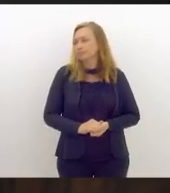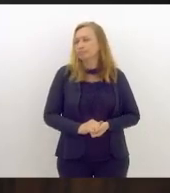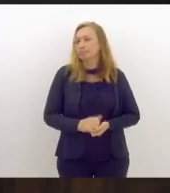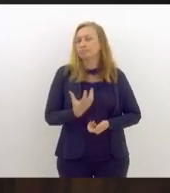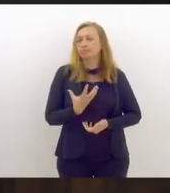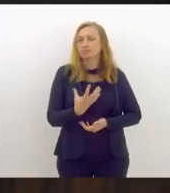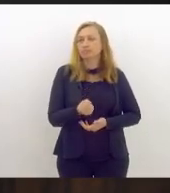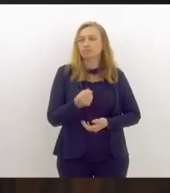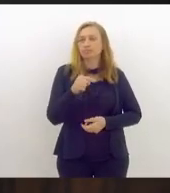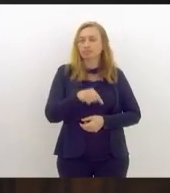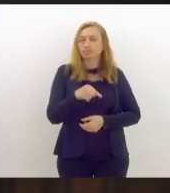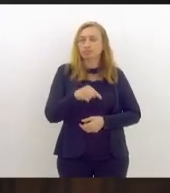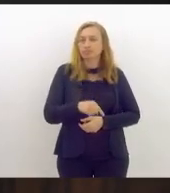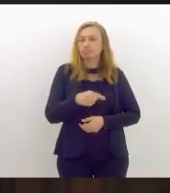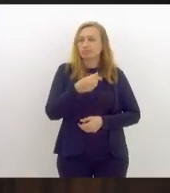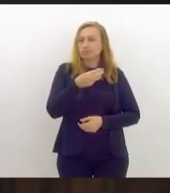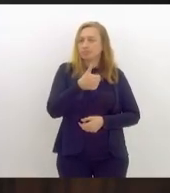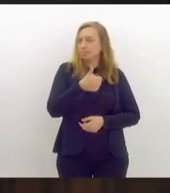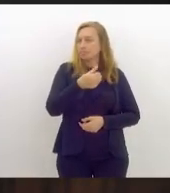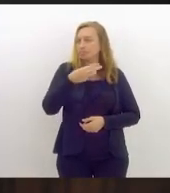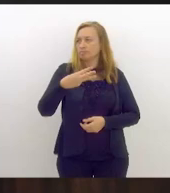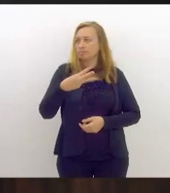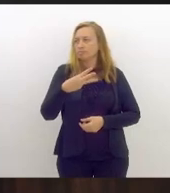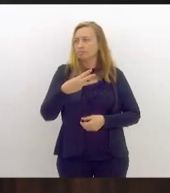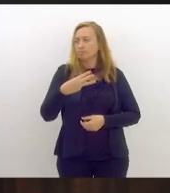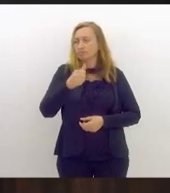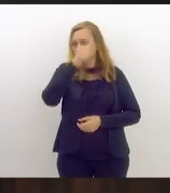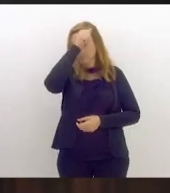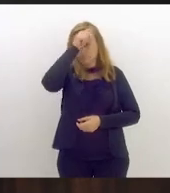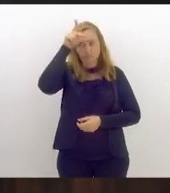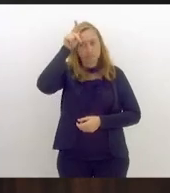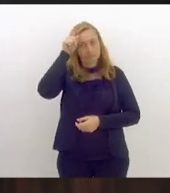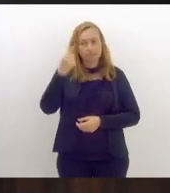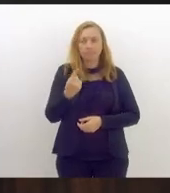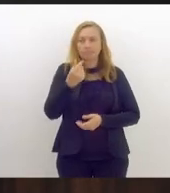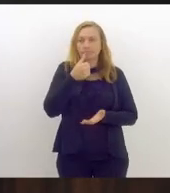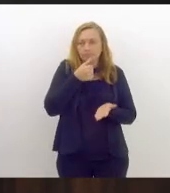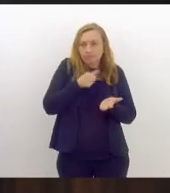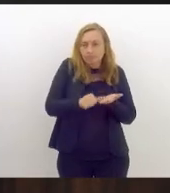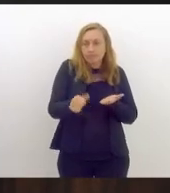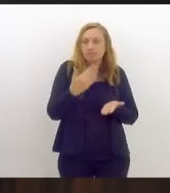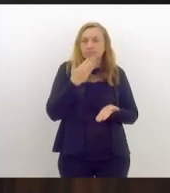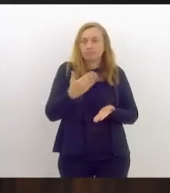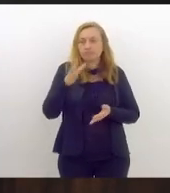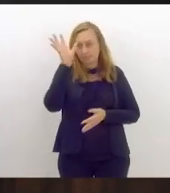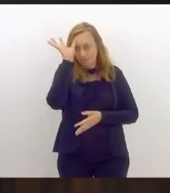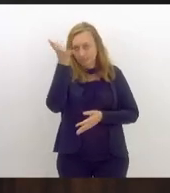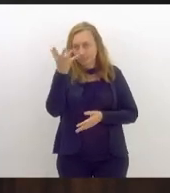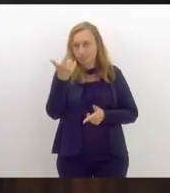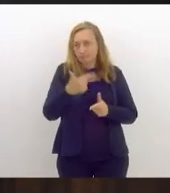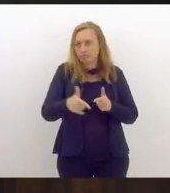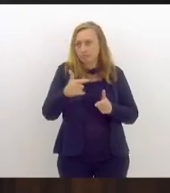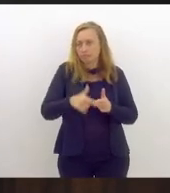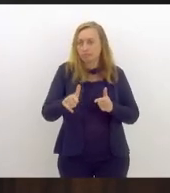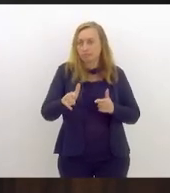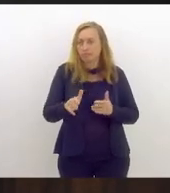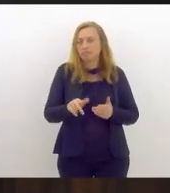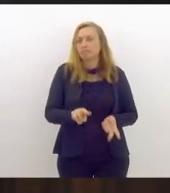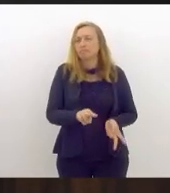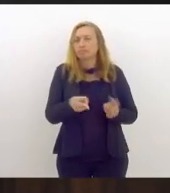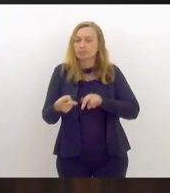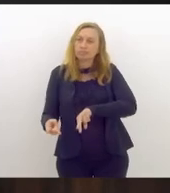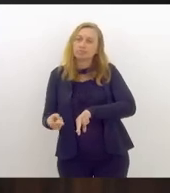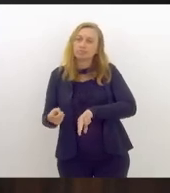aqui, dos 13 prefeitos, uma carta pedindo para resolver o problema. Então, a gente está encaminhando. Se